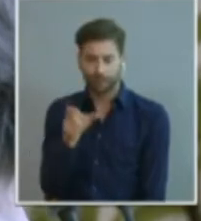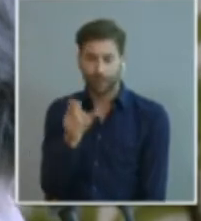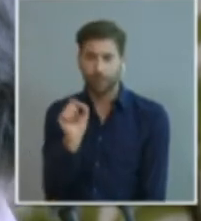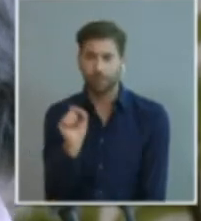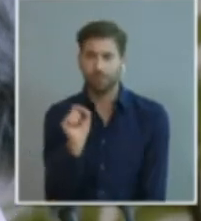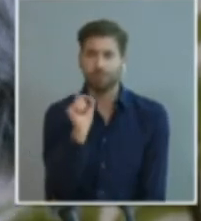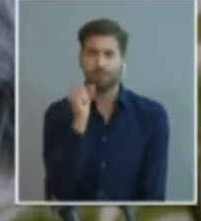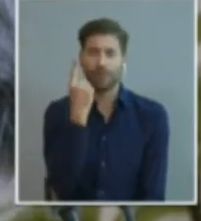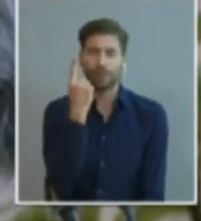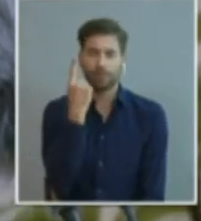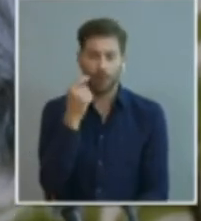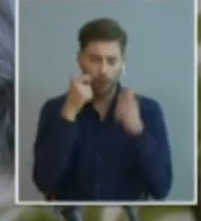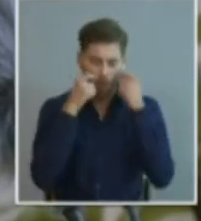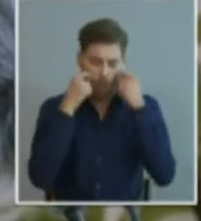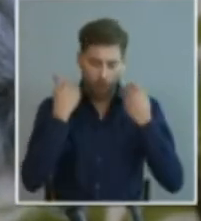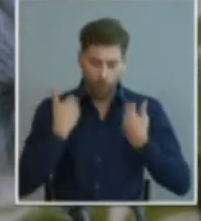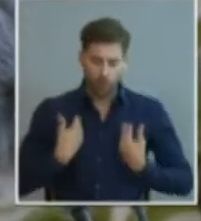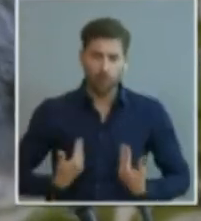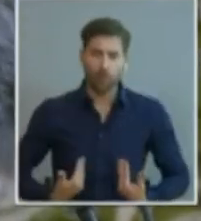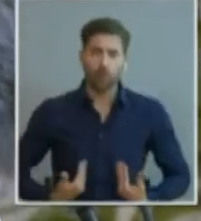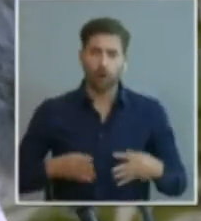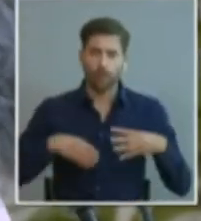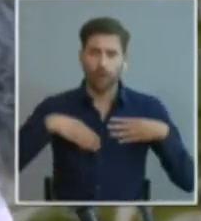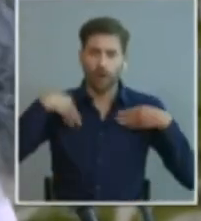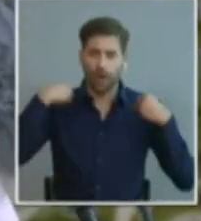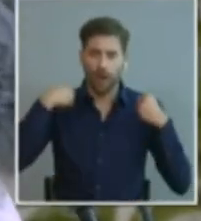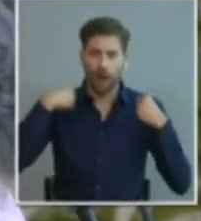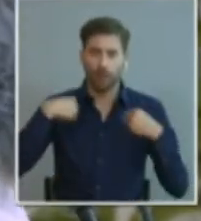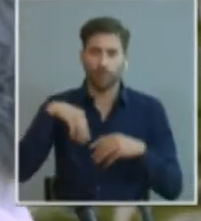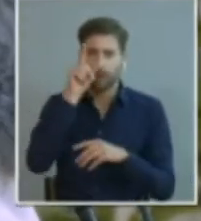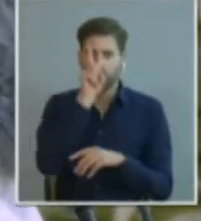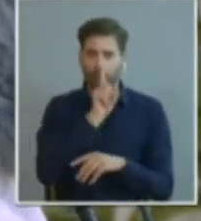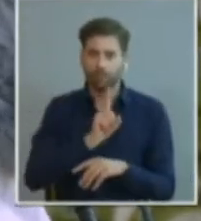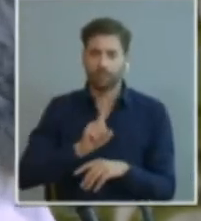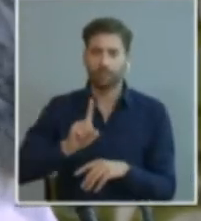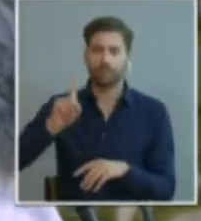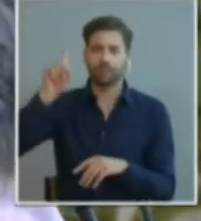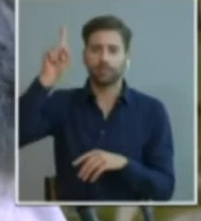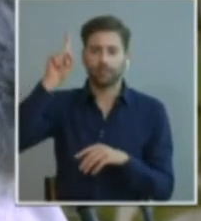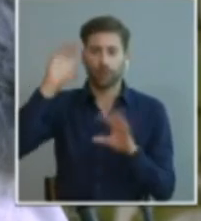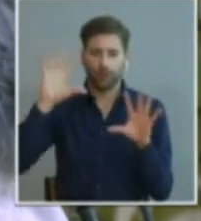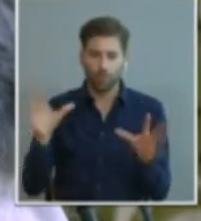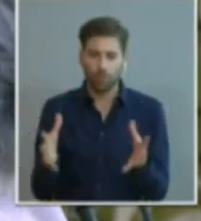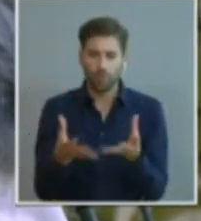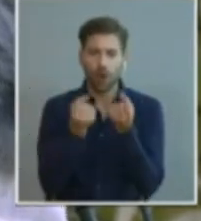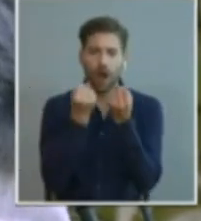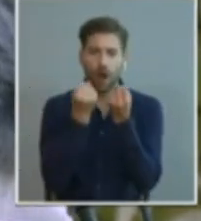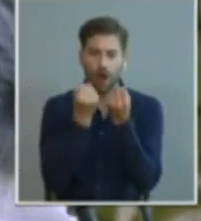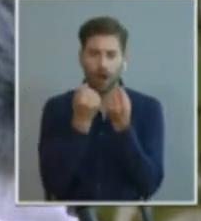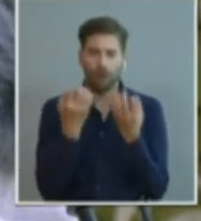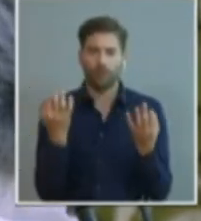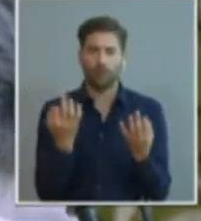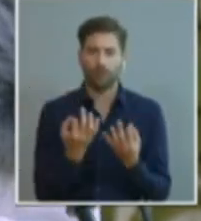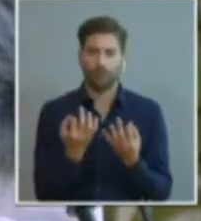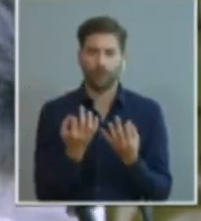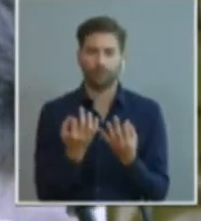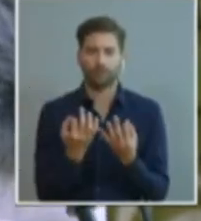humana a alcançar a plenitude da salvação. Como nos dizia